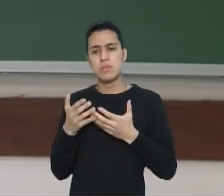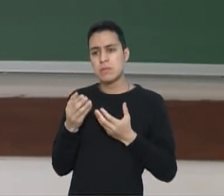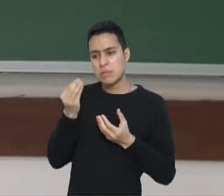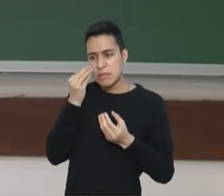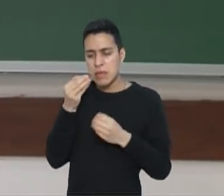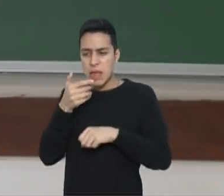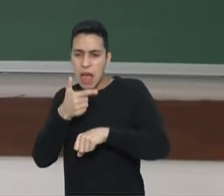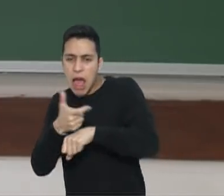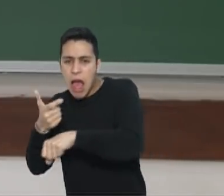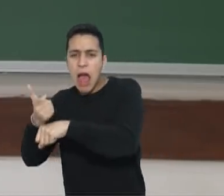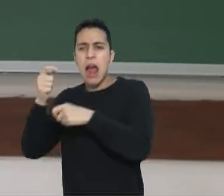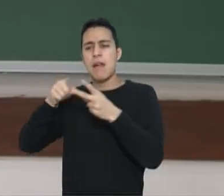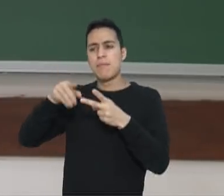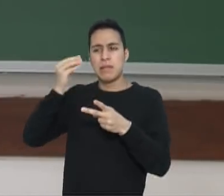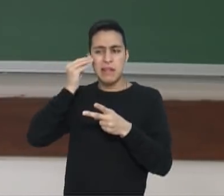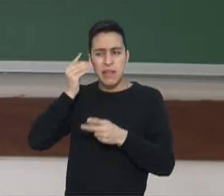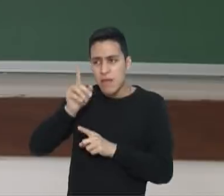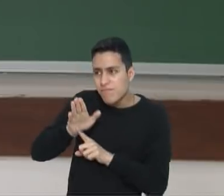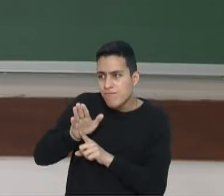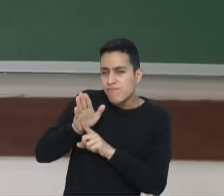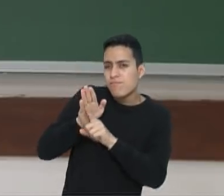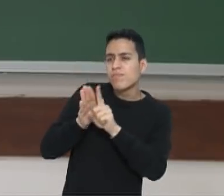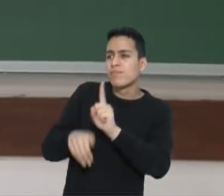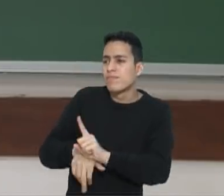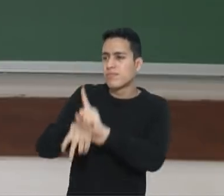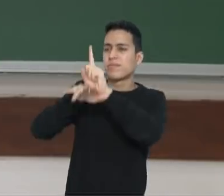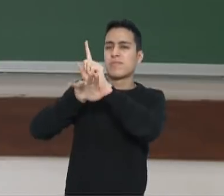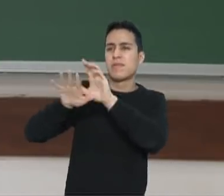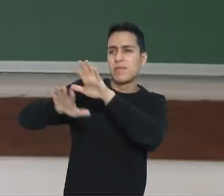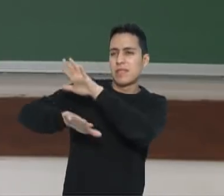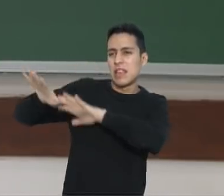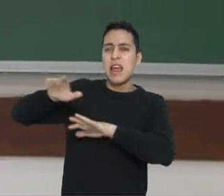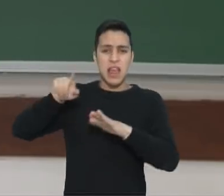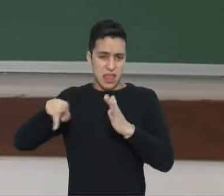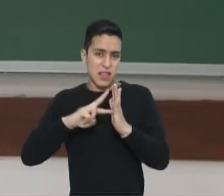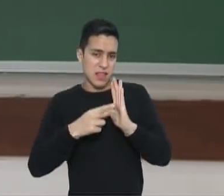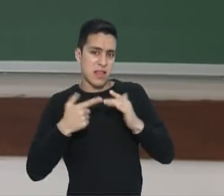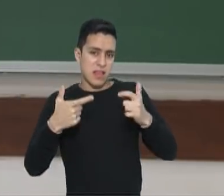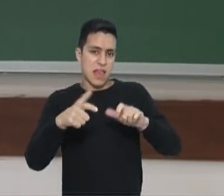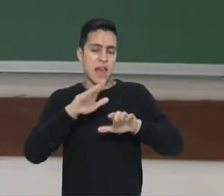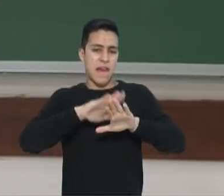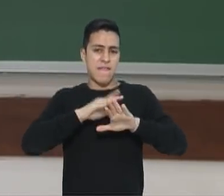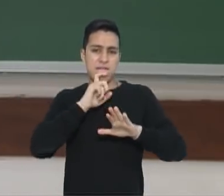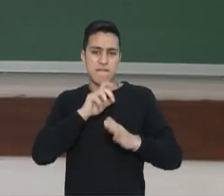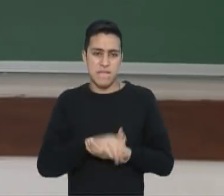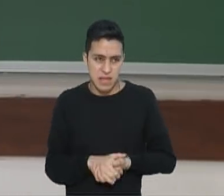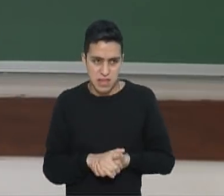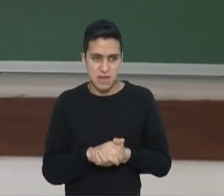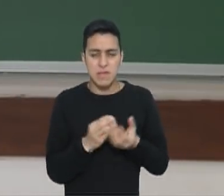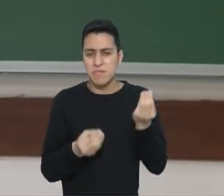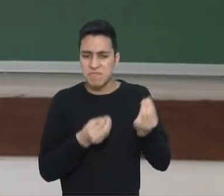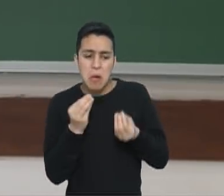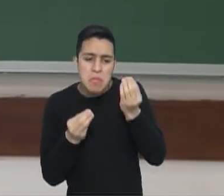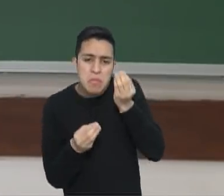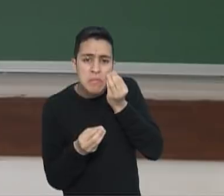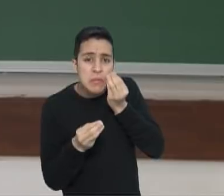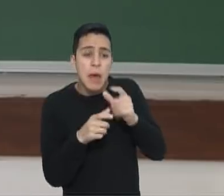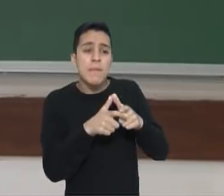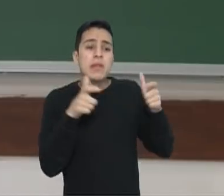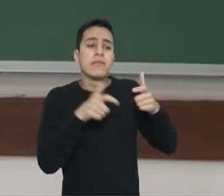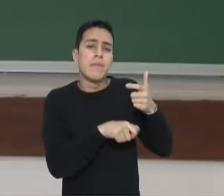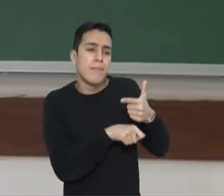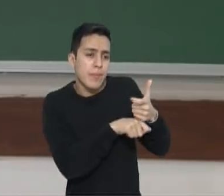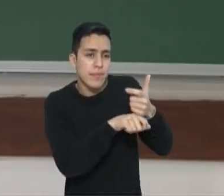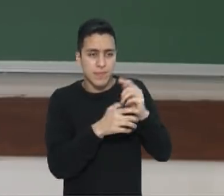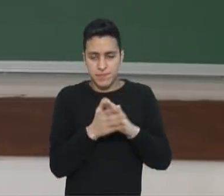espacial, a busca da hegemonia no mundo, isso também significa Guerra Fria. A corrida espacial armamentista, como comentamos, e nesta aula principalmente, a